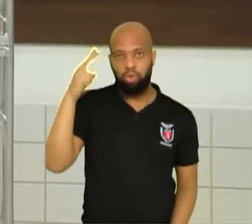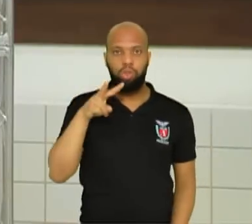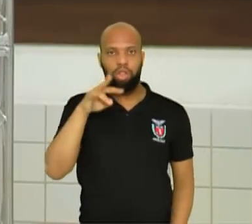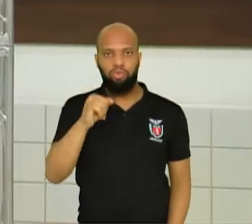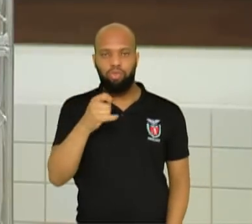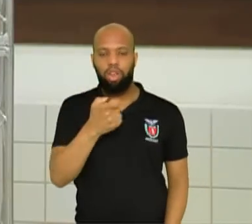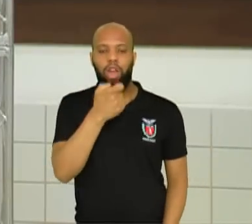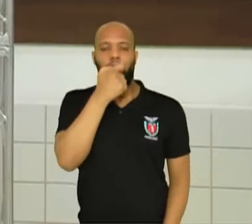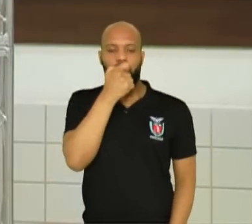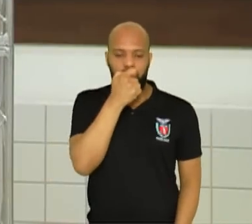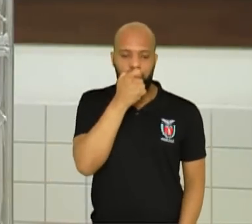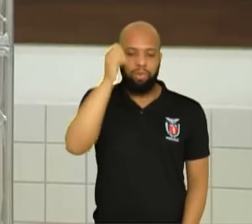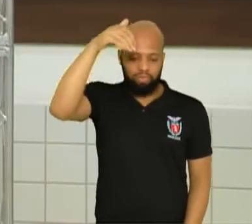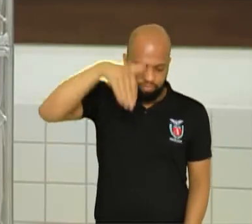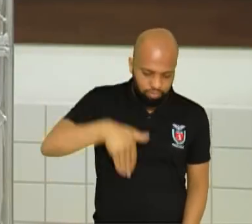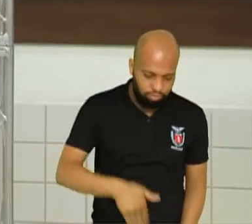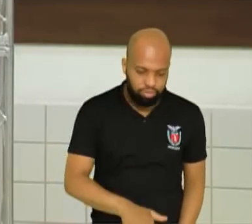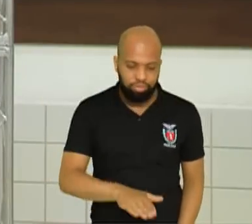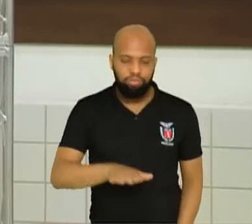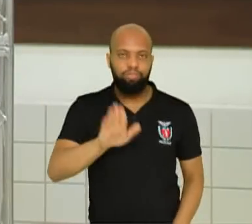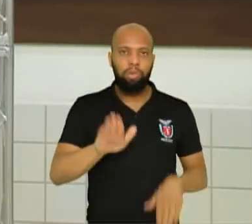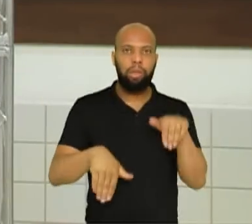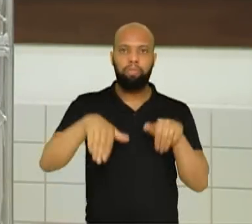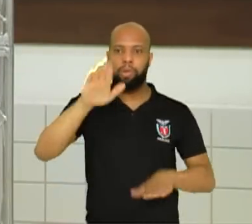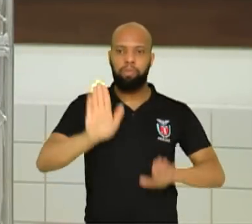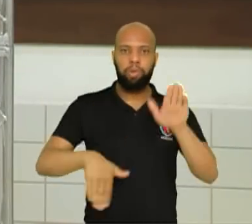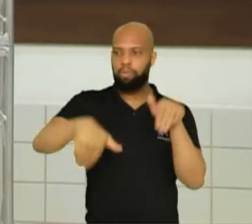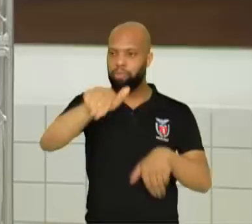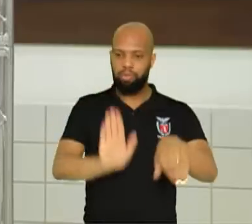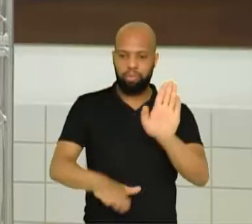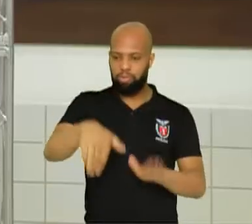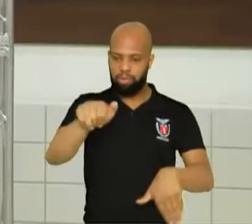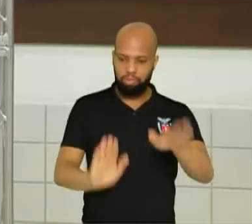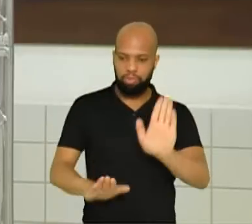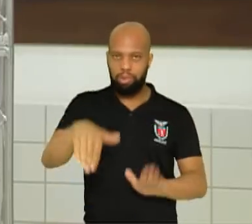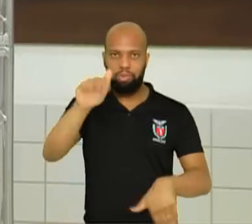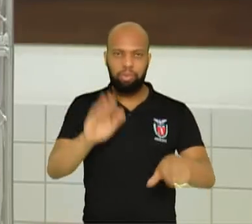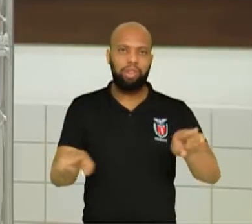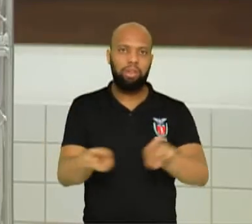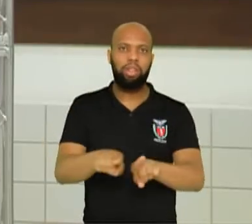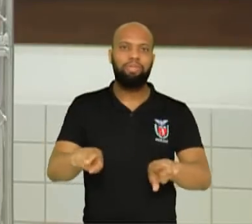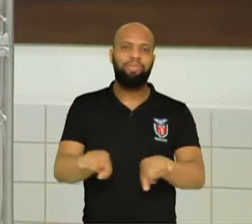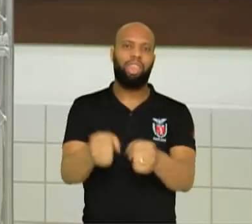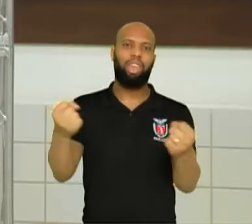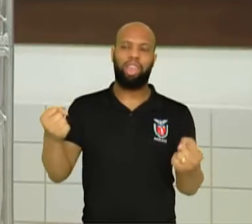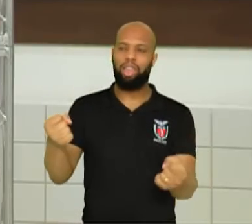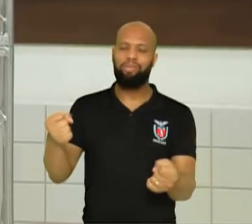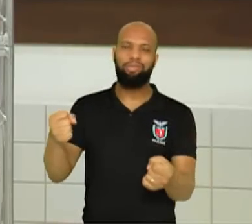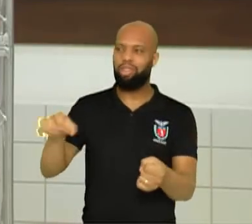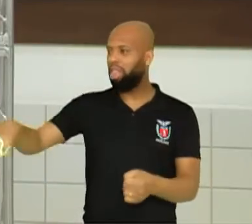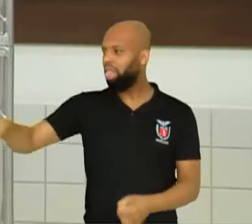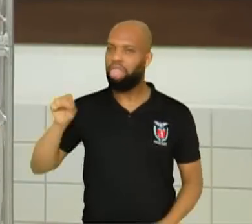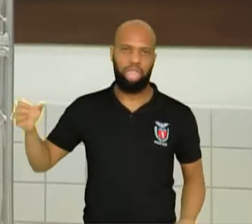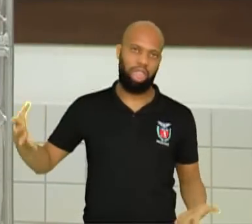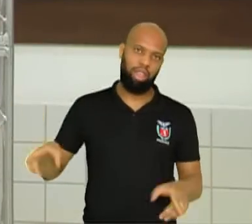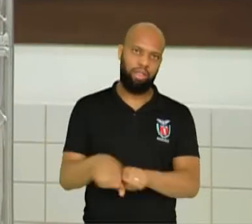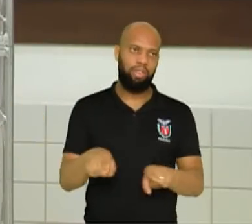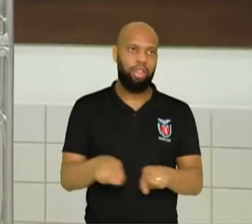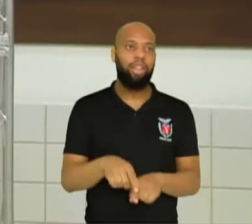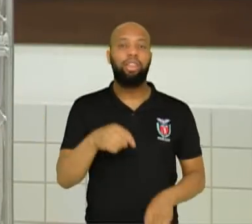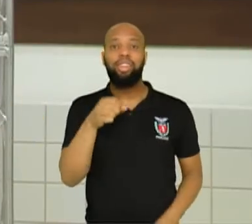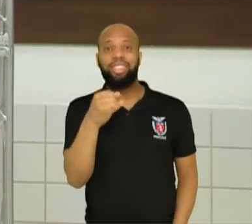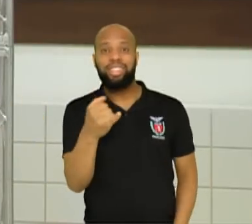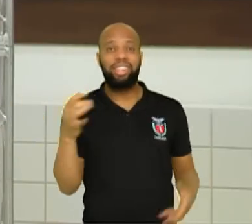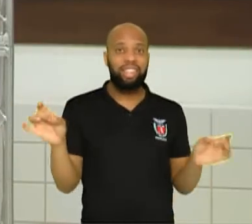mergulhar e vão visitar, as pessoas acabam destruindo e acabam quebrando os pedaços dele. Quando ele não tem mais a alga para